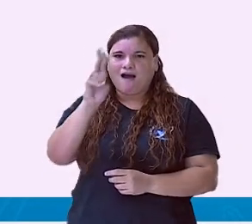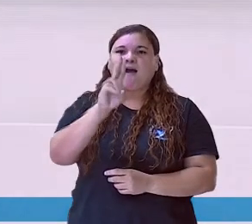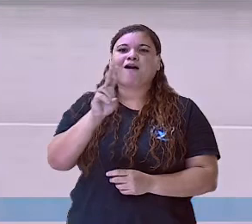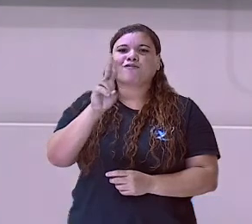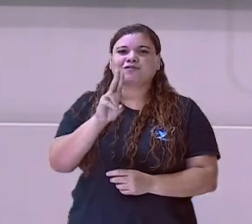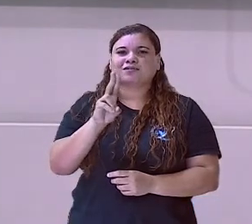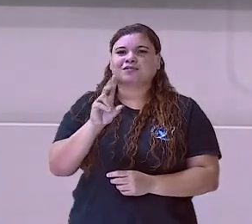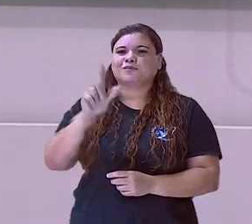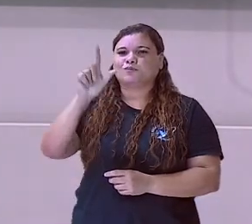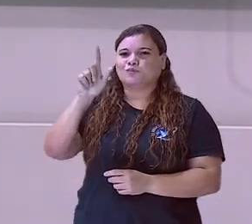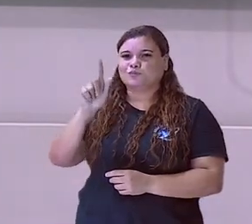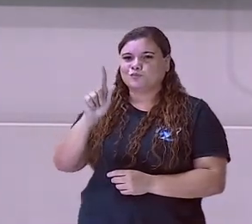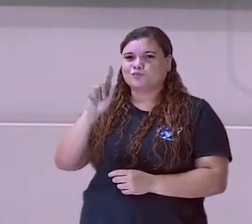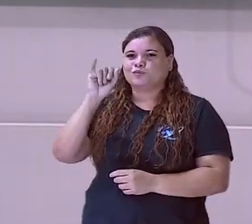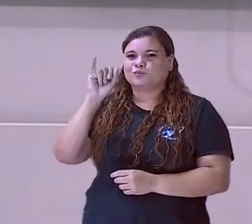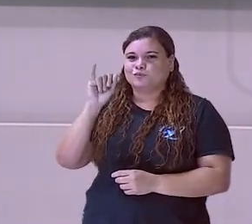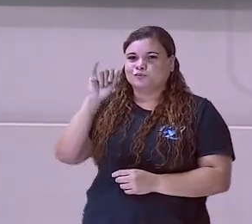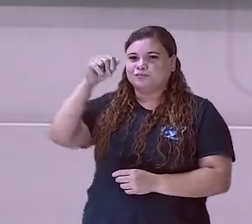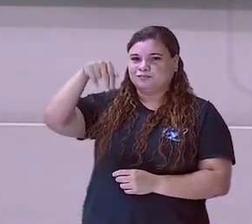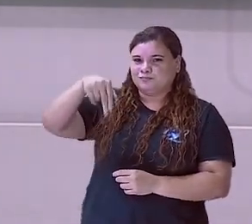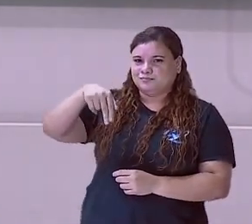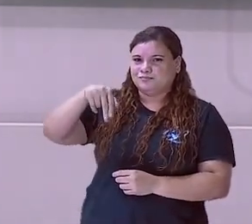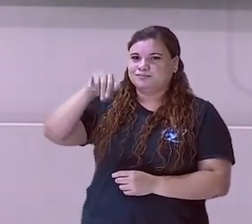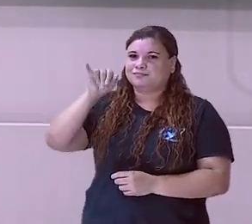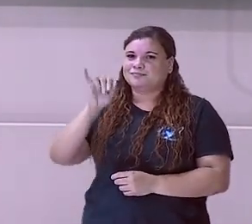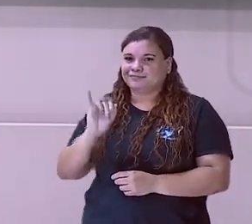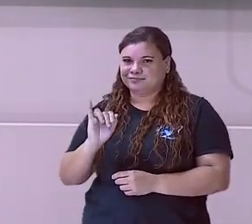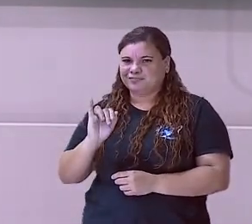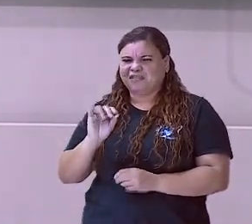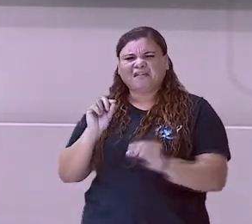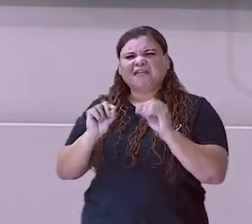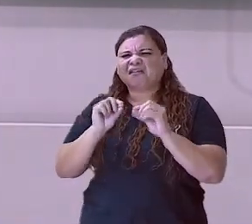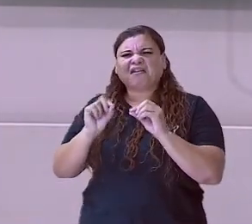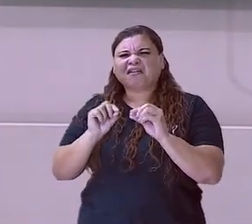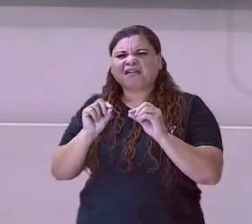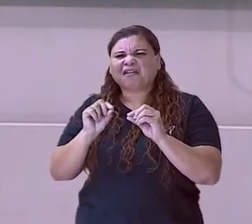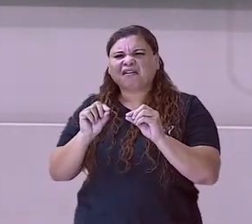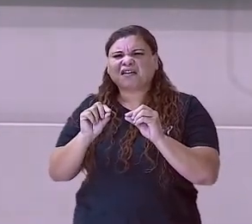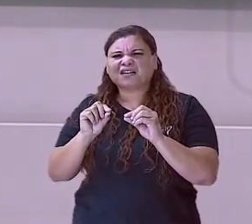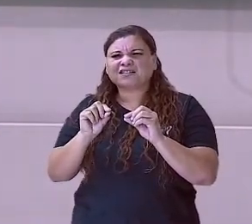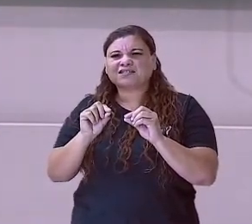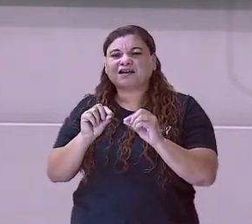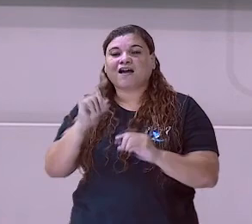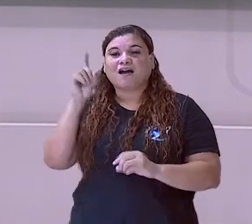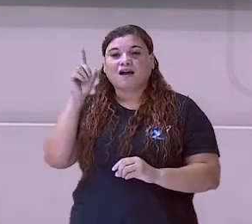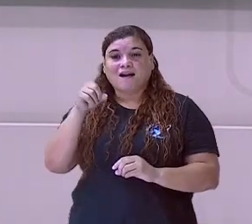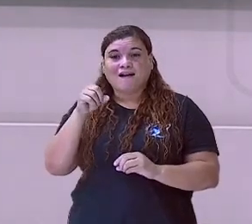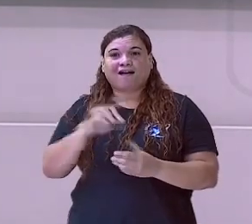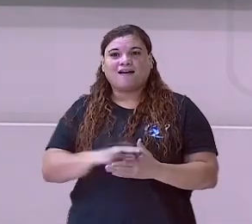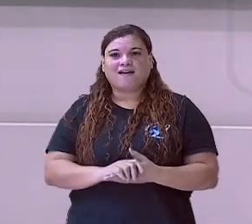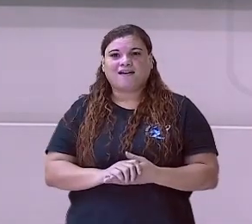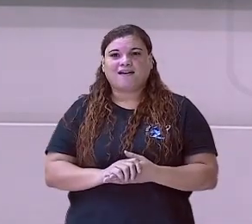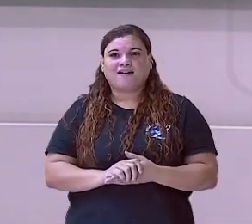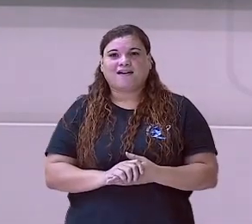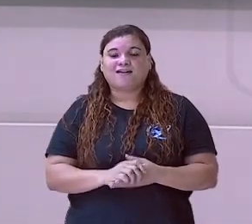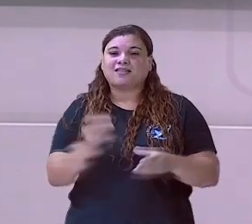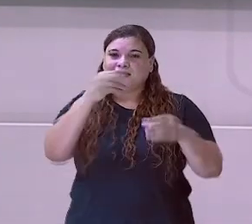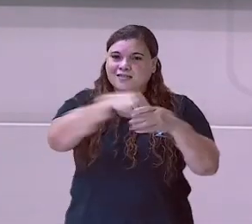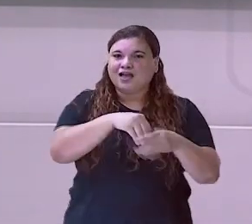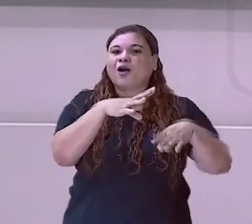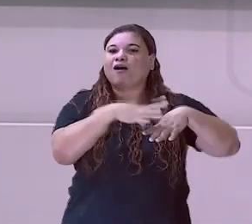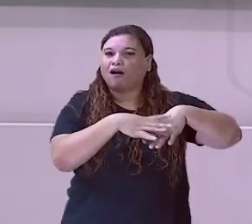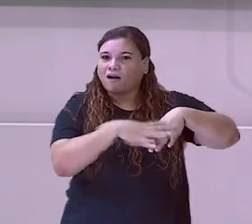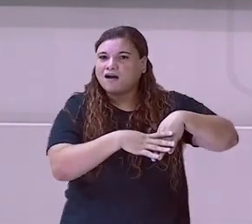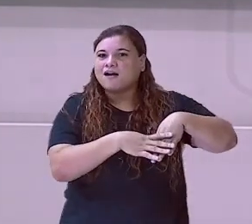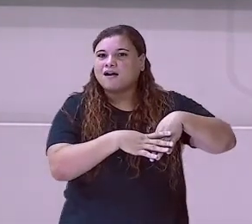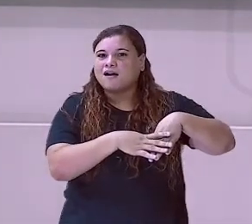não sei se vocês já estudaram, mas o Gini é um coeficiente matemático.